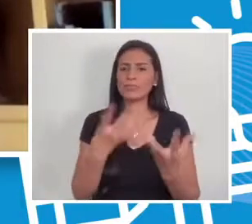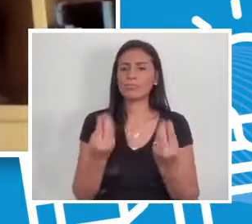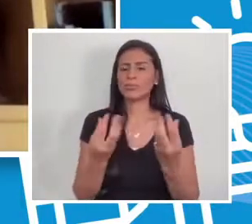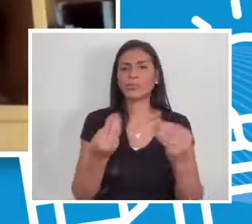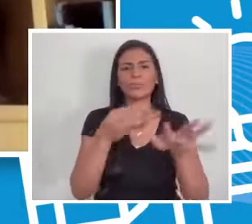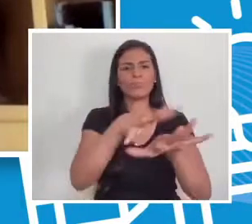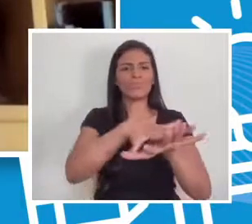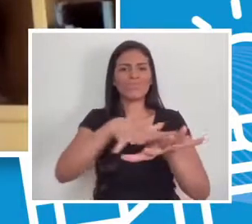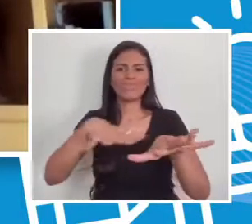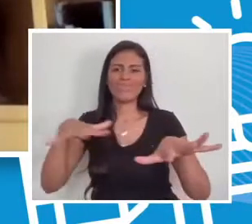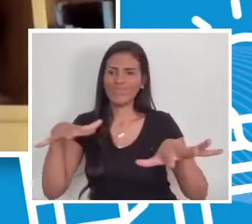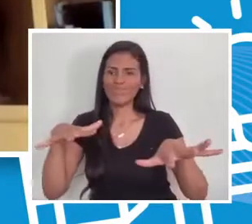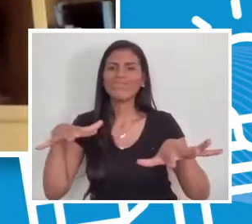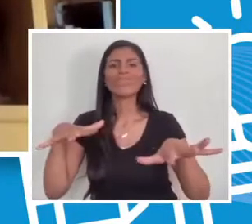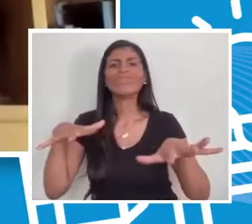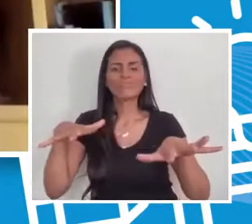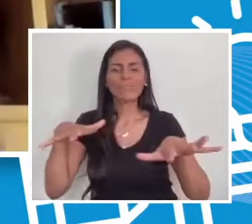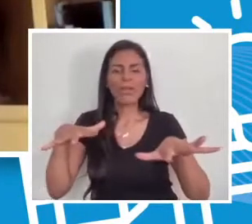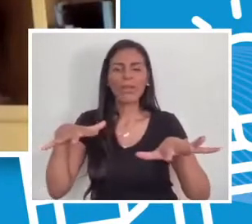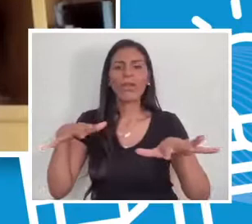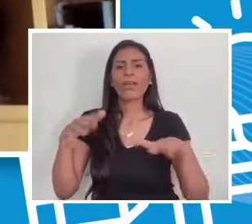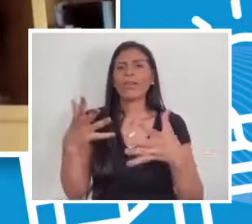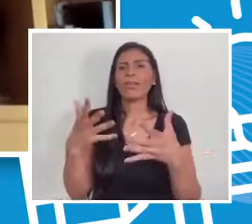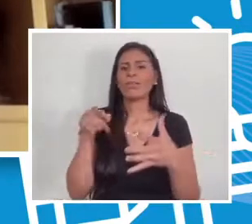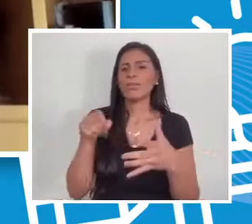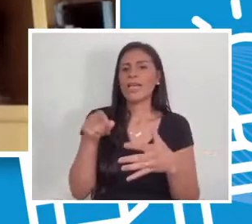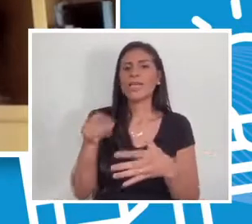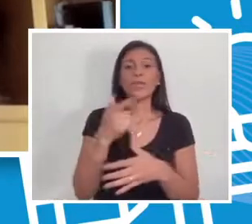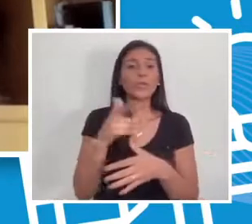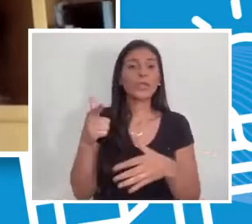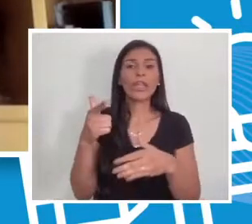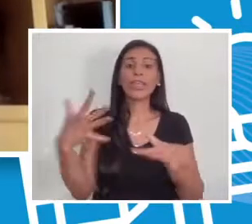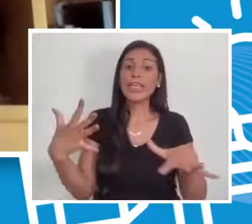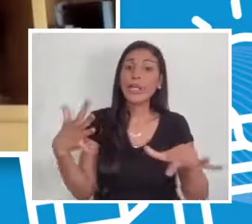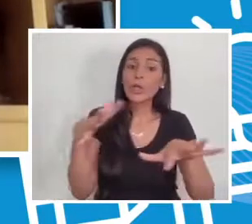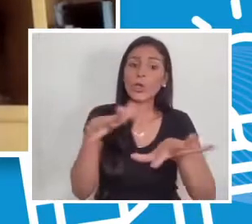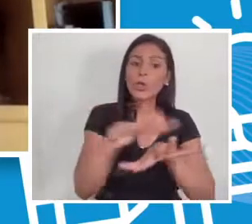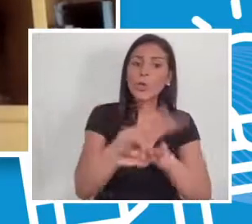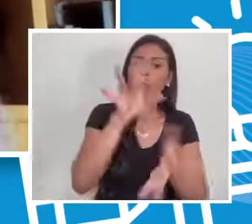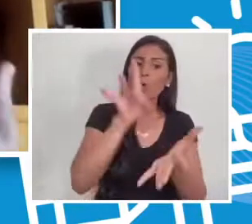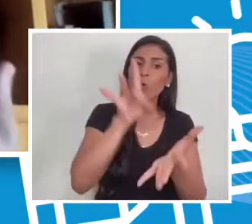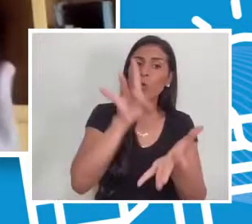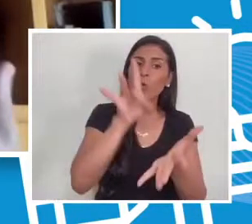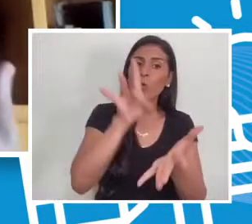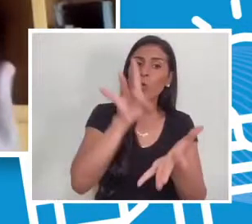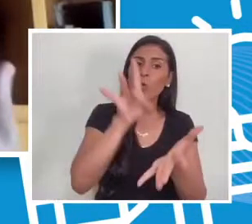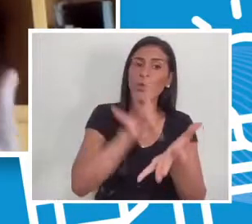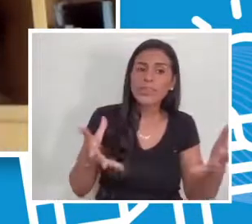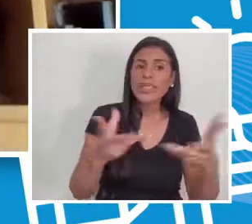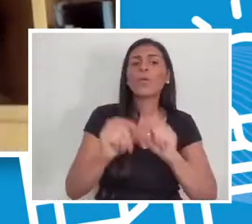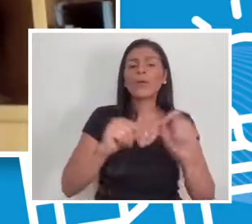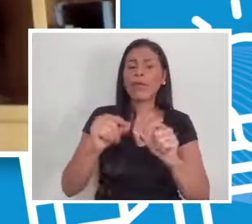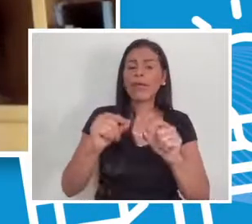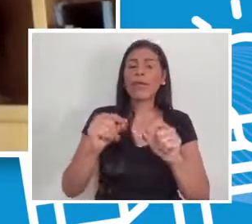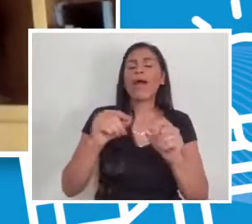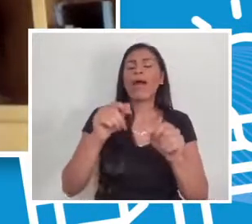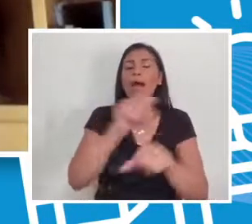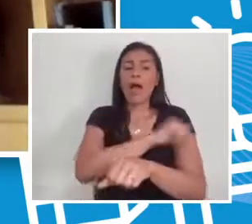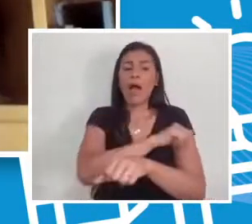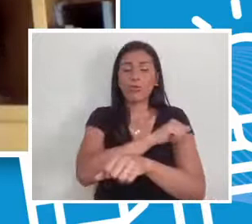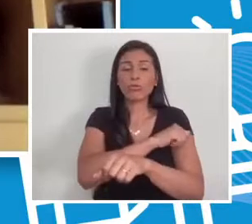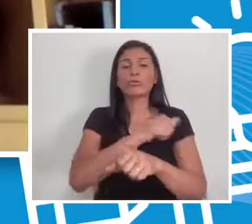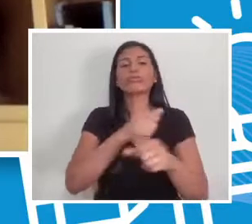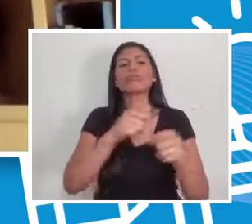de vista de fazer com que o jovem venha e fique e aprenda,